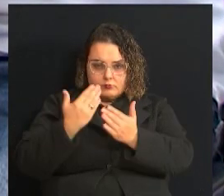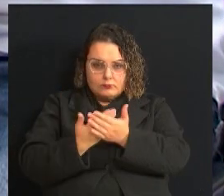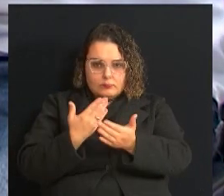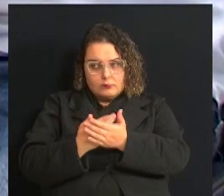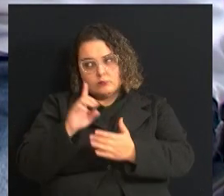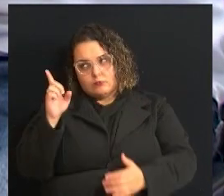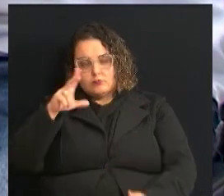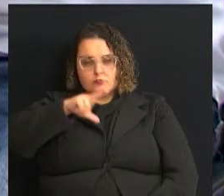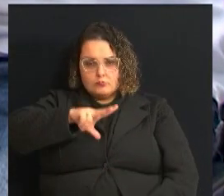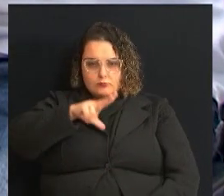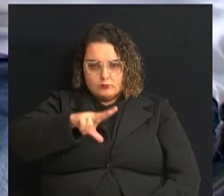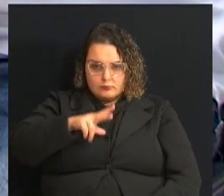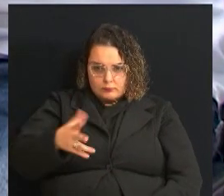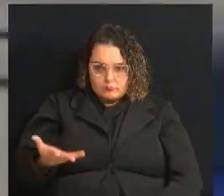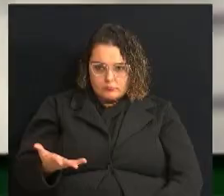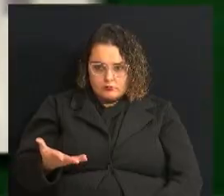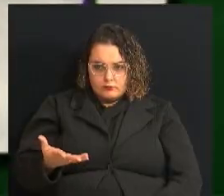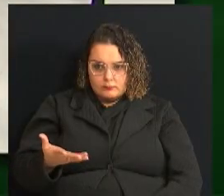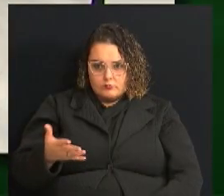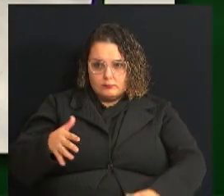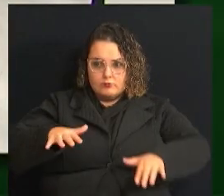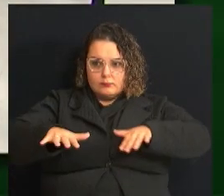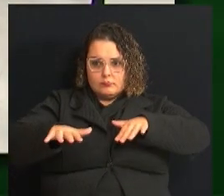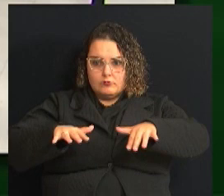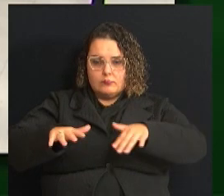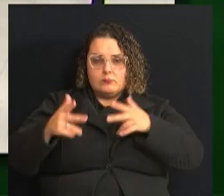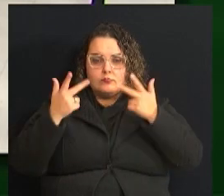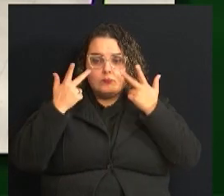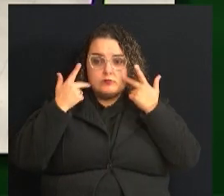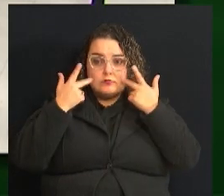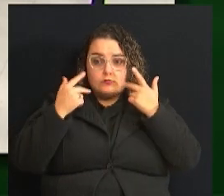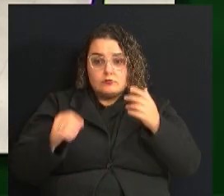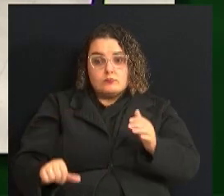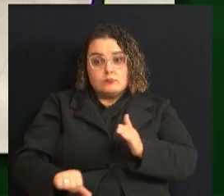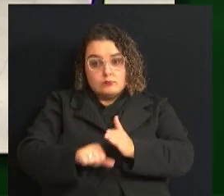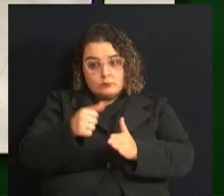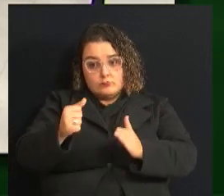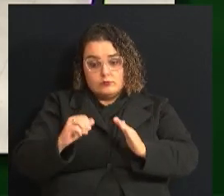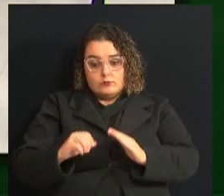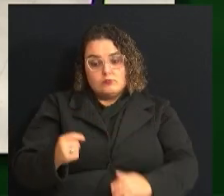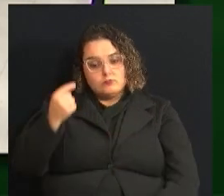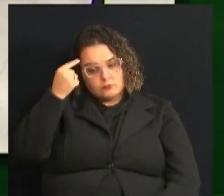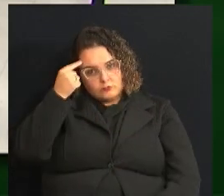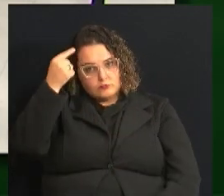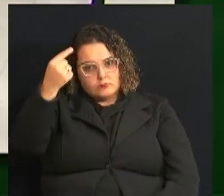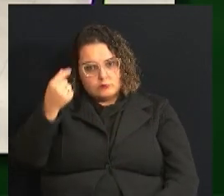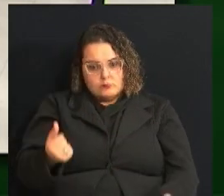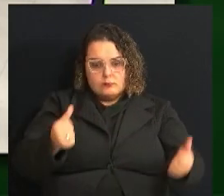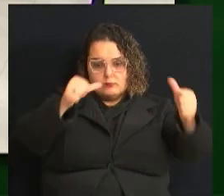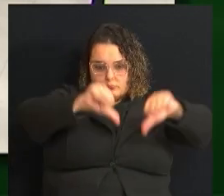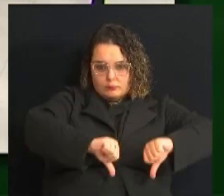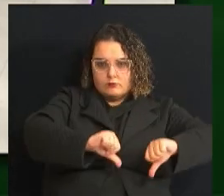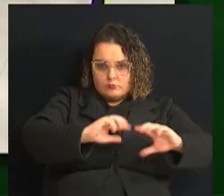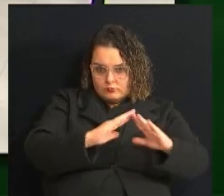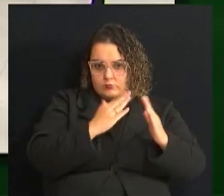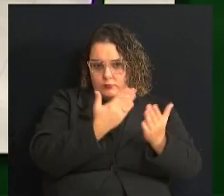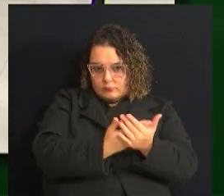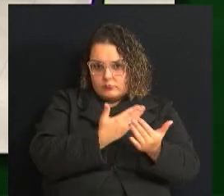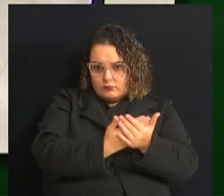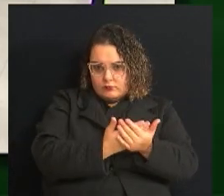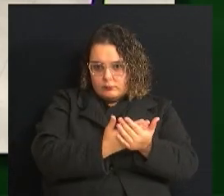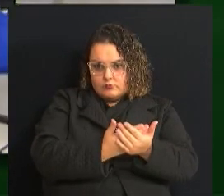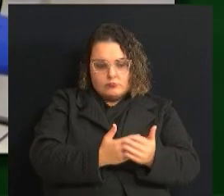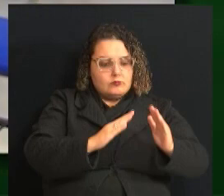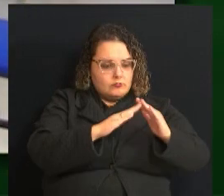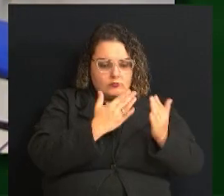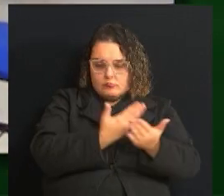que é um movimento comum. Né? Primeiro, cria-se uma ideia de crise da escola, né, de que a escola não ensina,